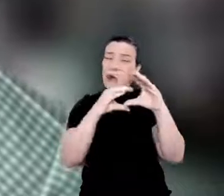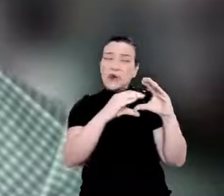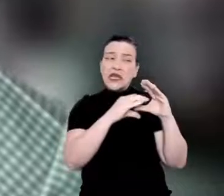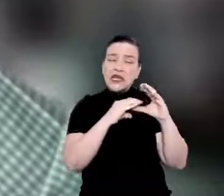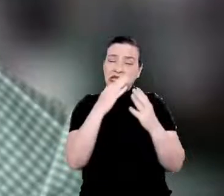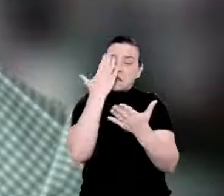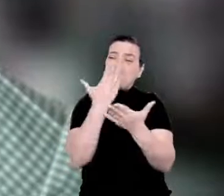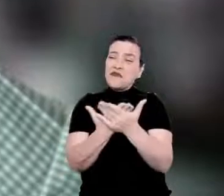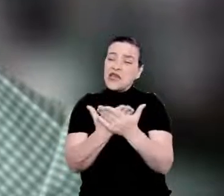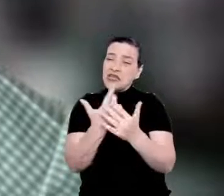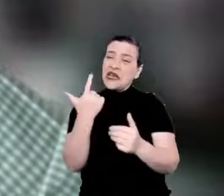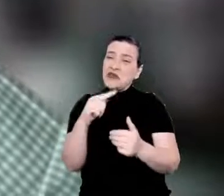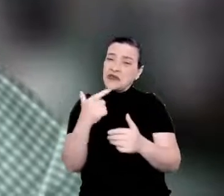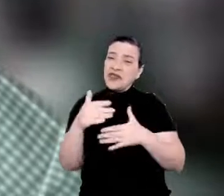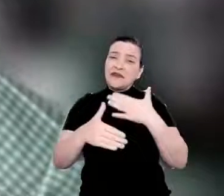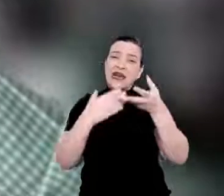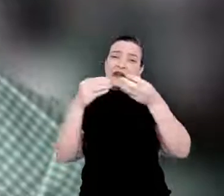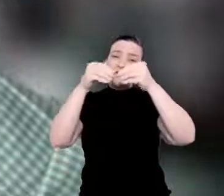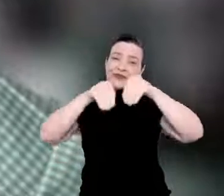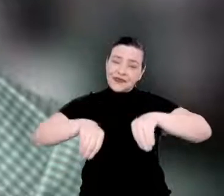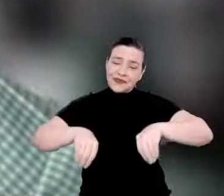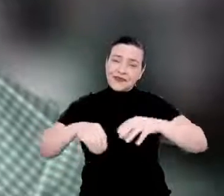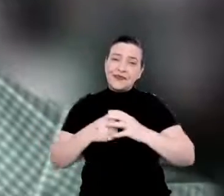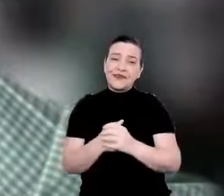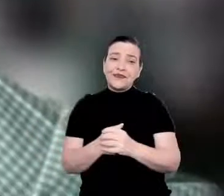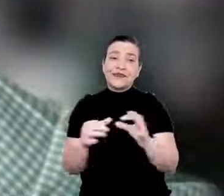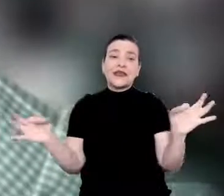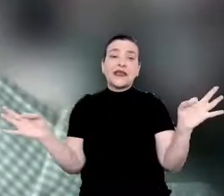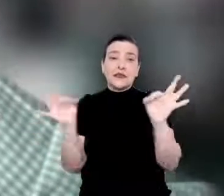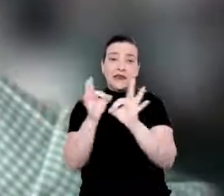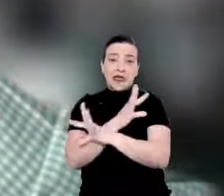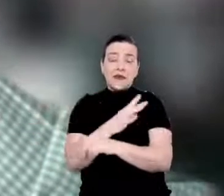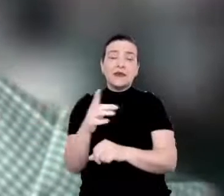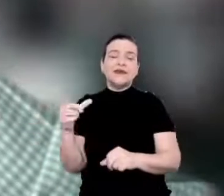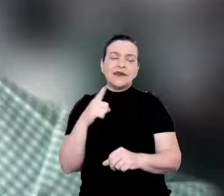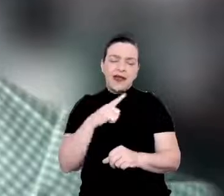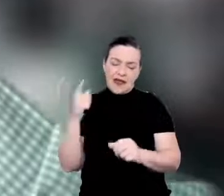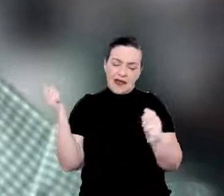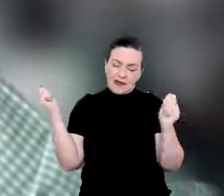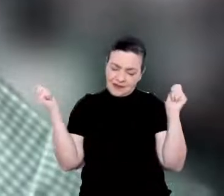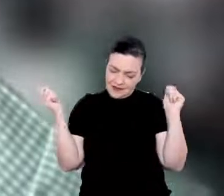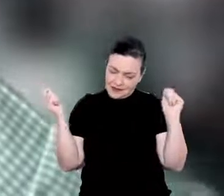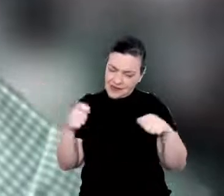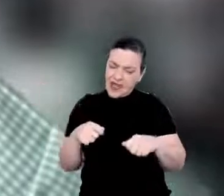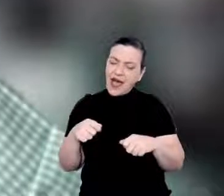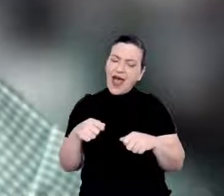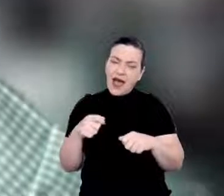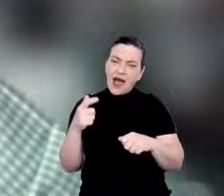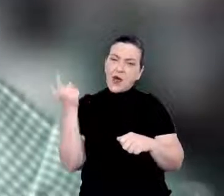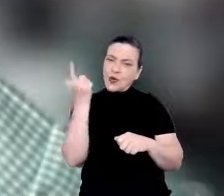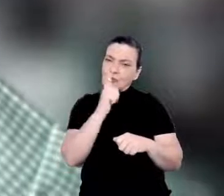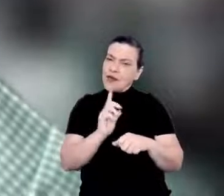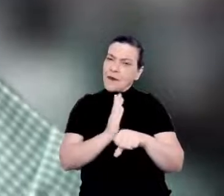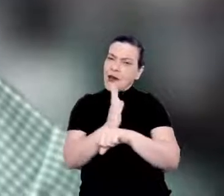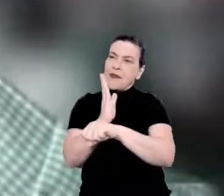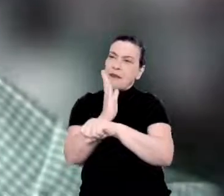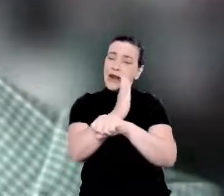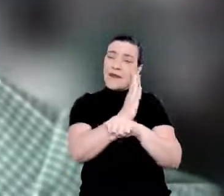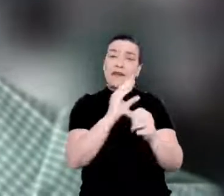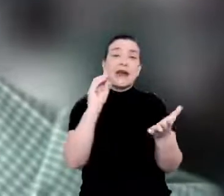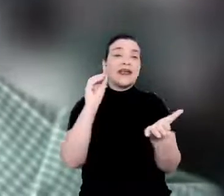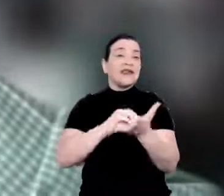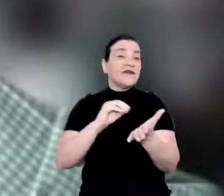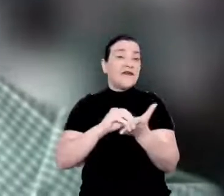do nosso sucesso. Bom, terminando, nós temos um terreno fértil, sem dúvida nenhuma, mas faltam elementos. Eu